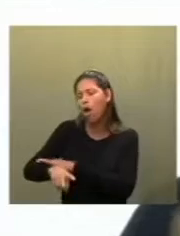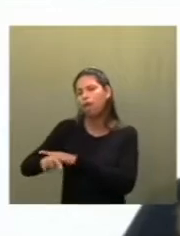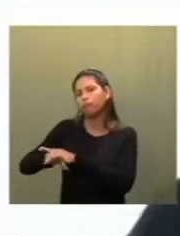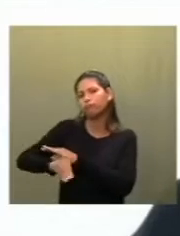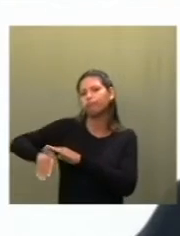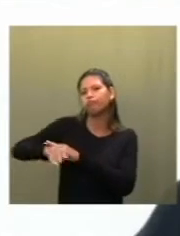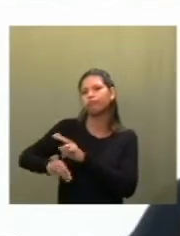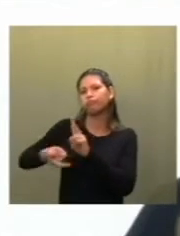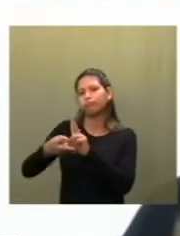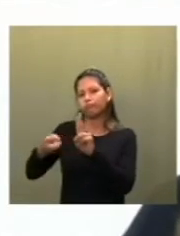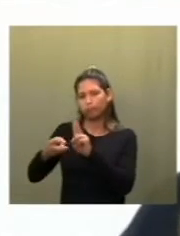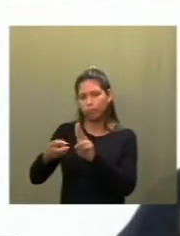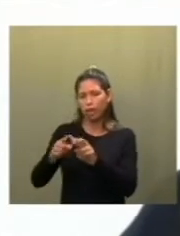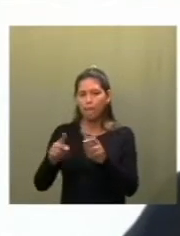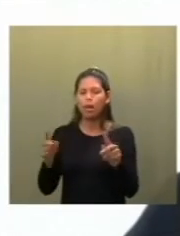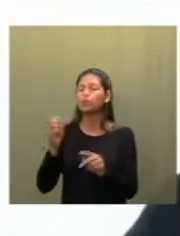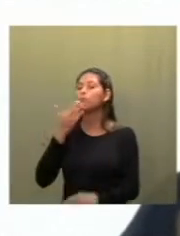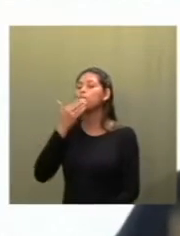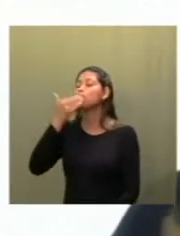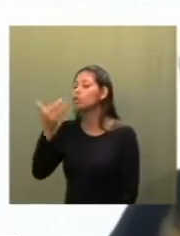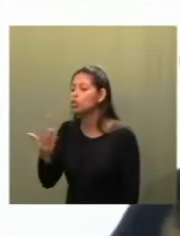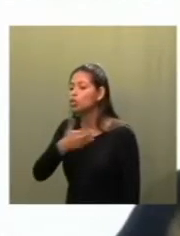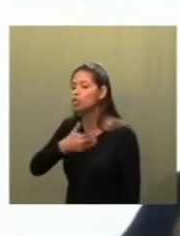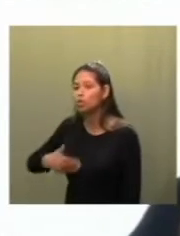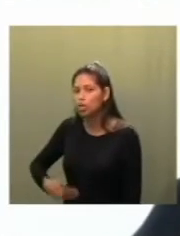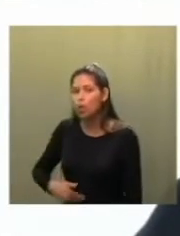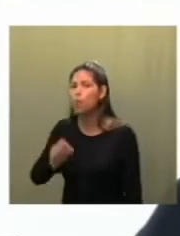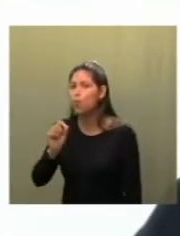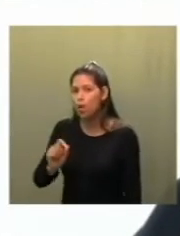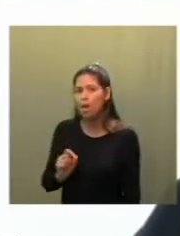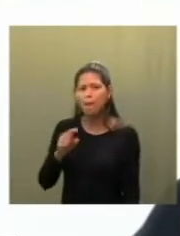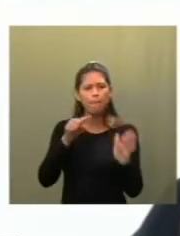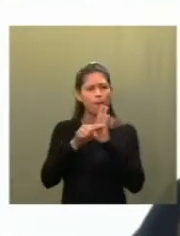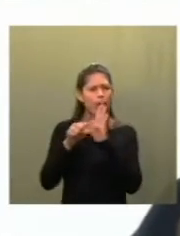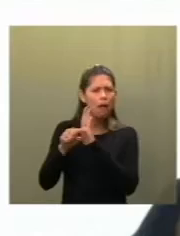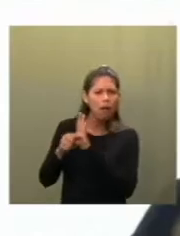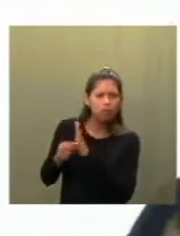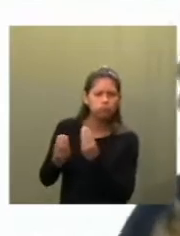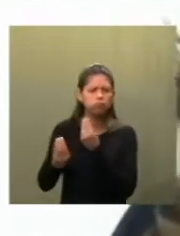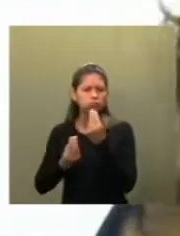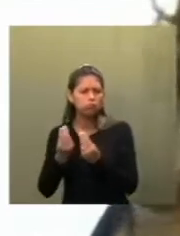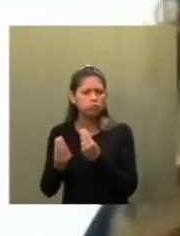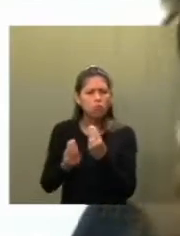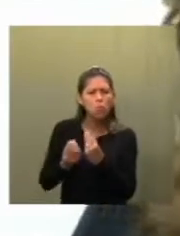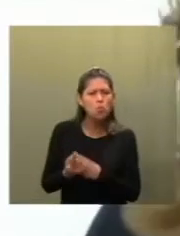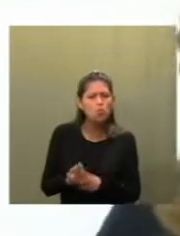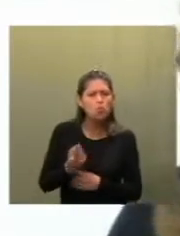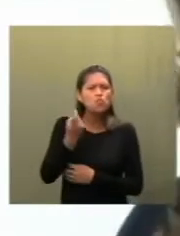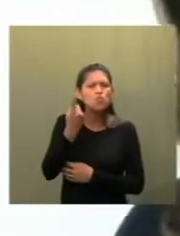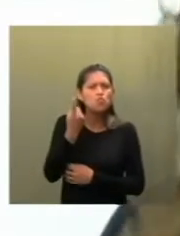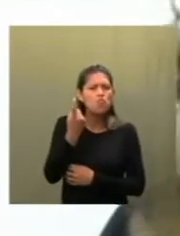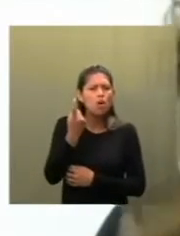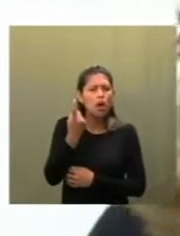Eu pedi a palavra para questionar o fato de o governo não ter dedicado uma única linha, uma única linha